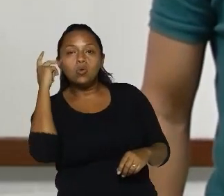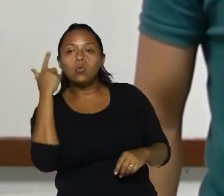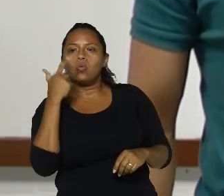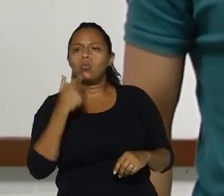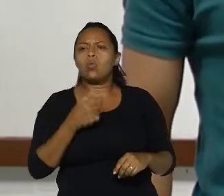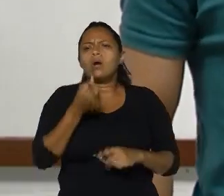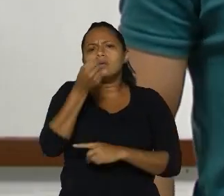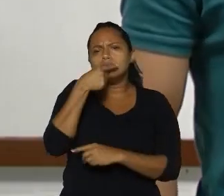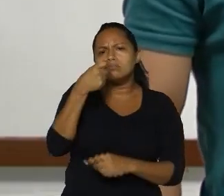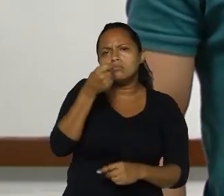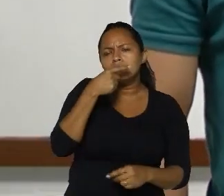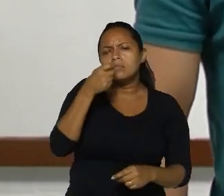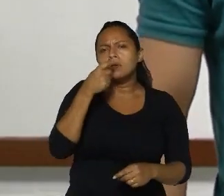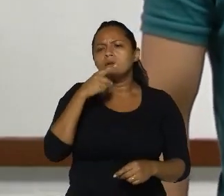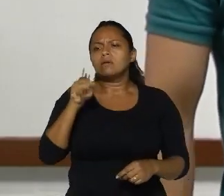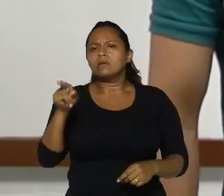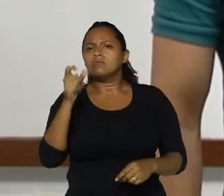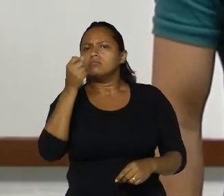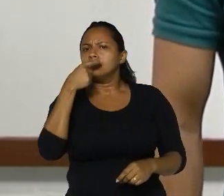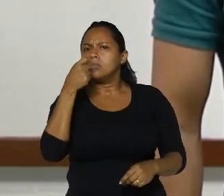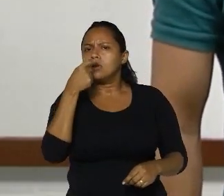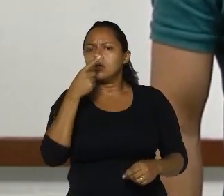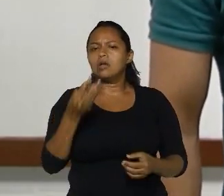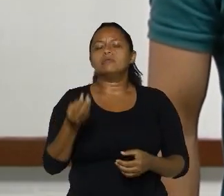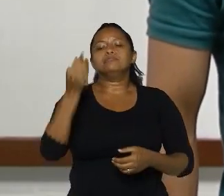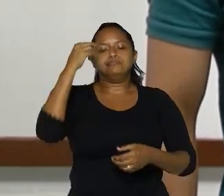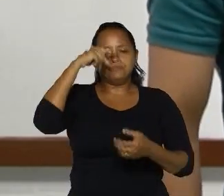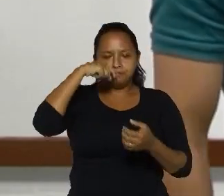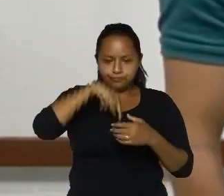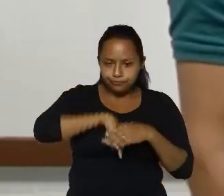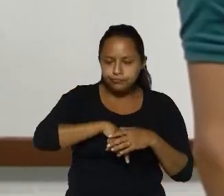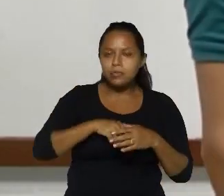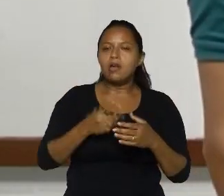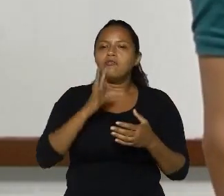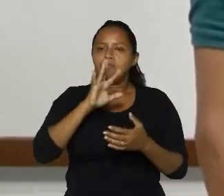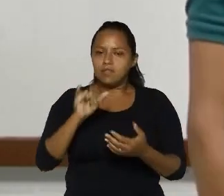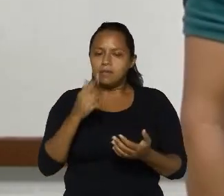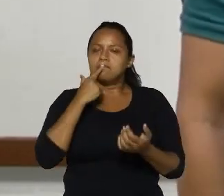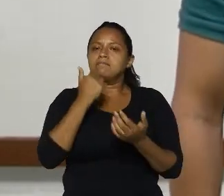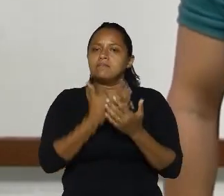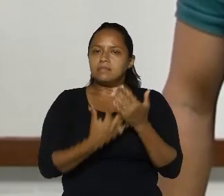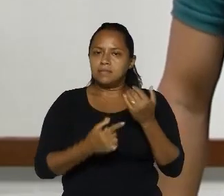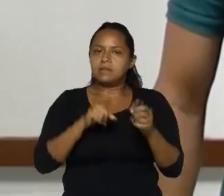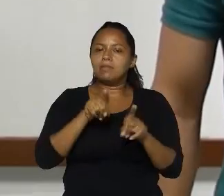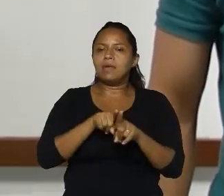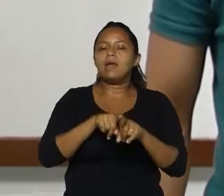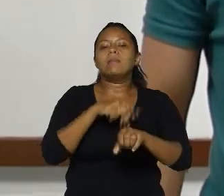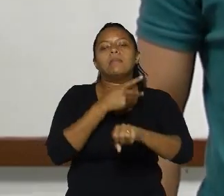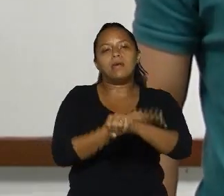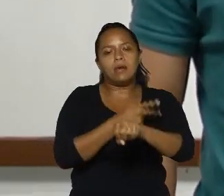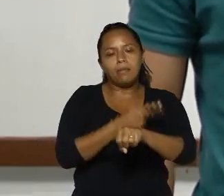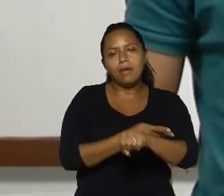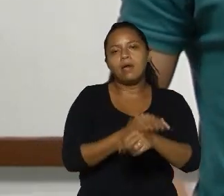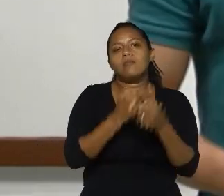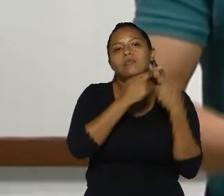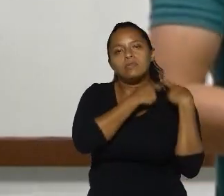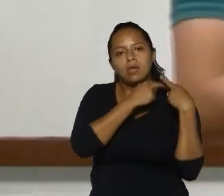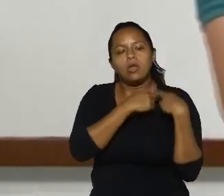de medicamento, esse medicamento ele cai no sangue e o plasma será responsável pela